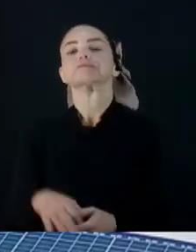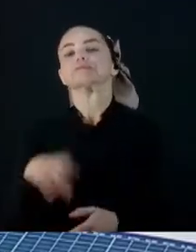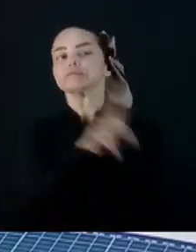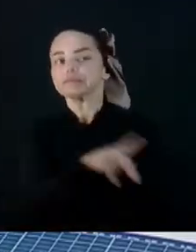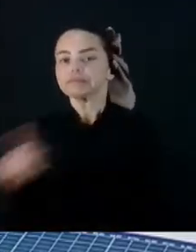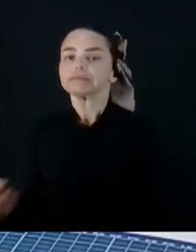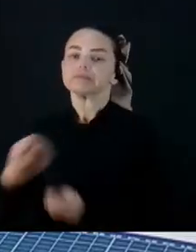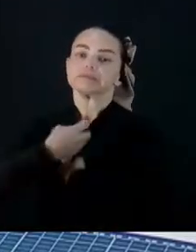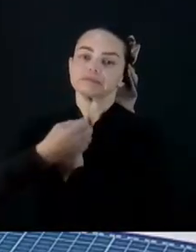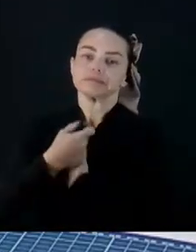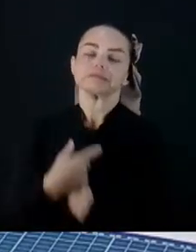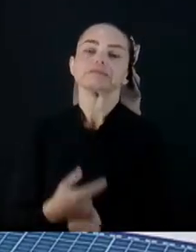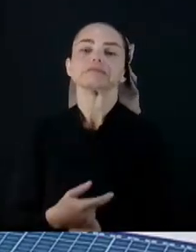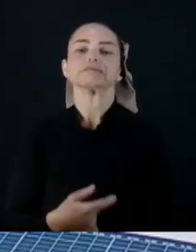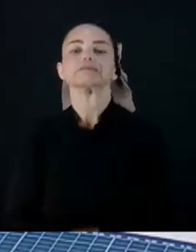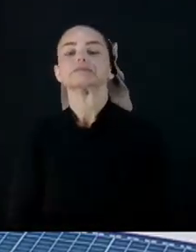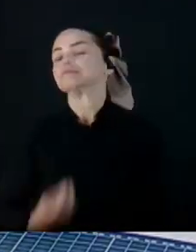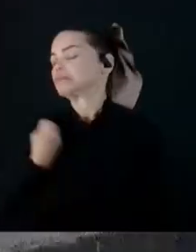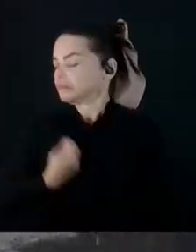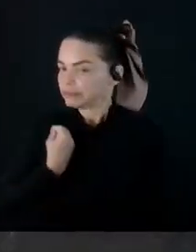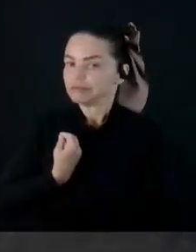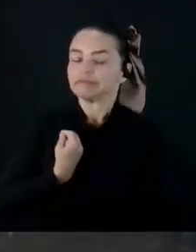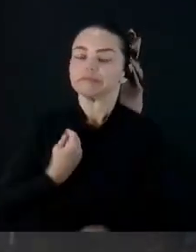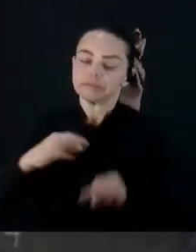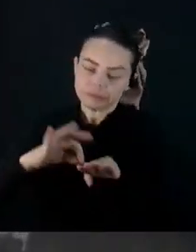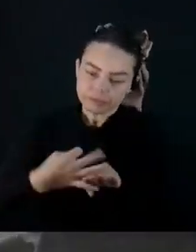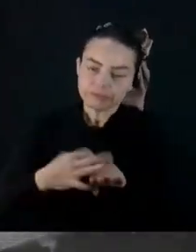carrego isso pra minha vida. O alfinete é nosso amigo.